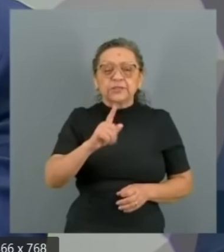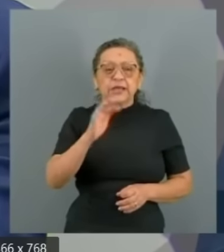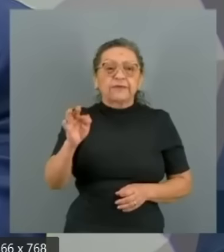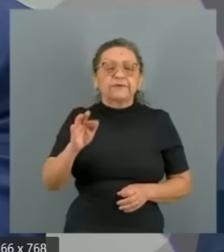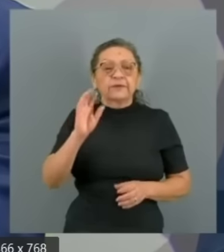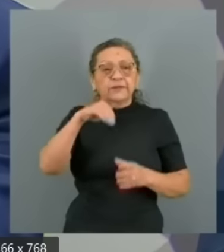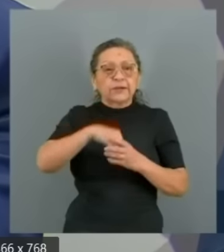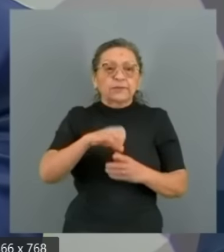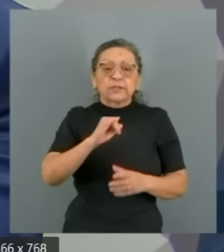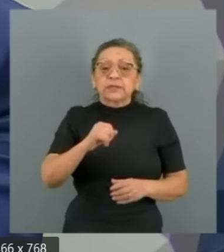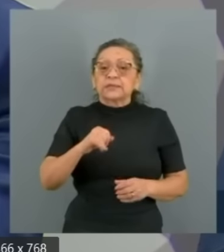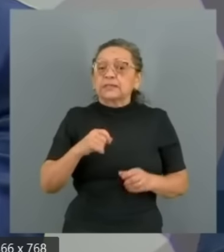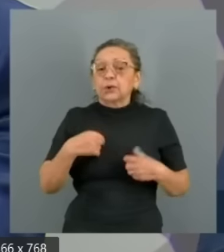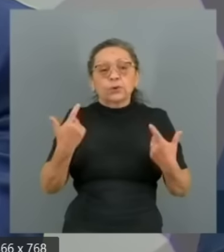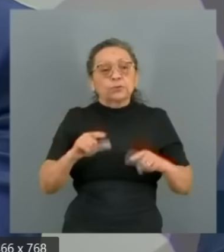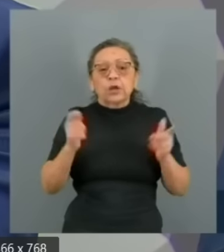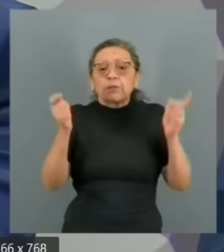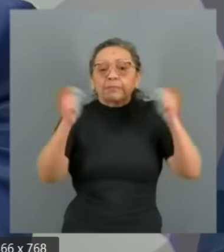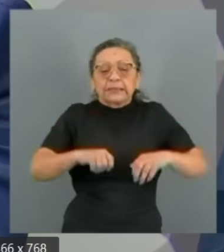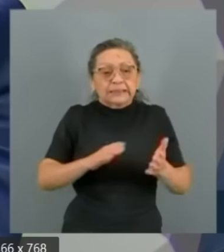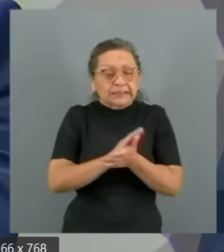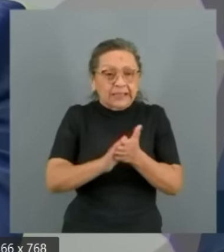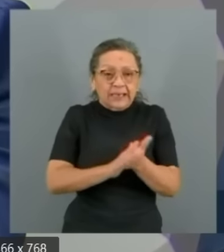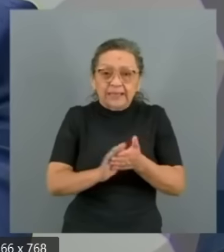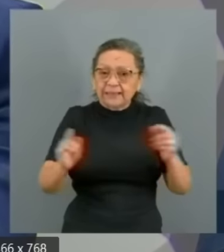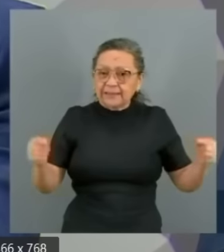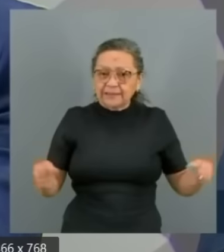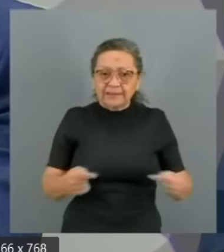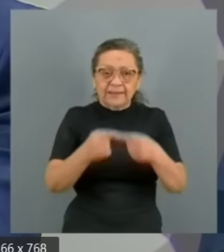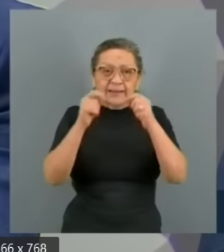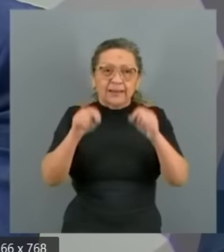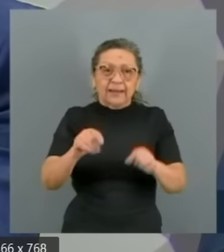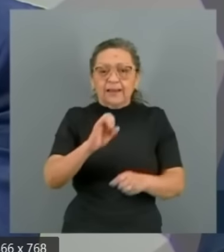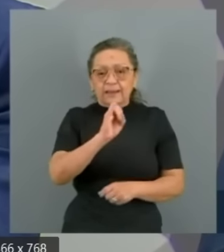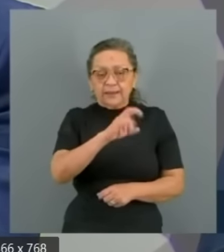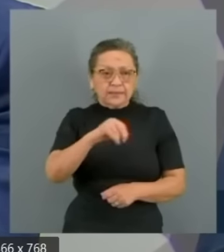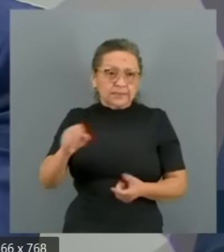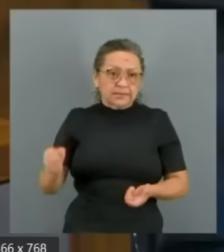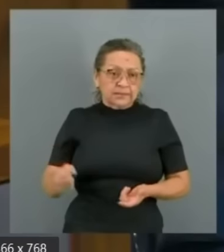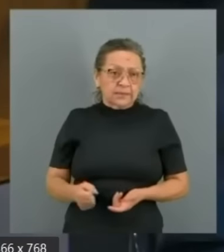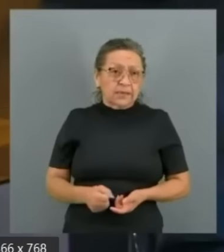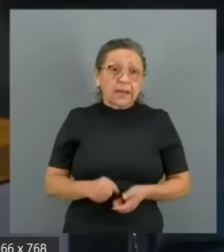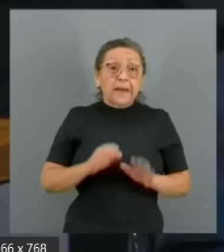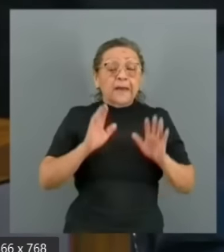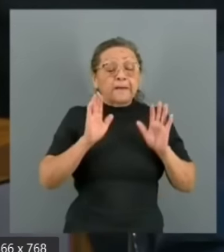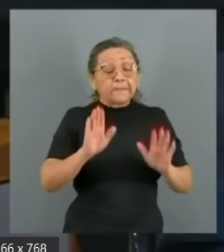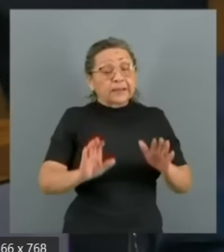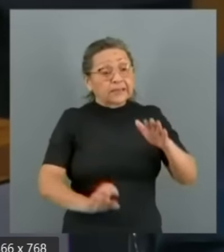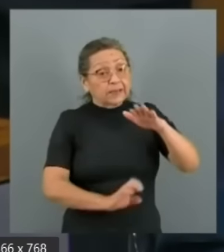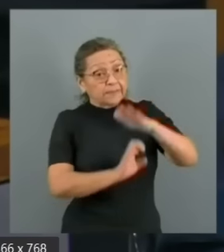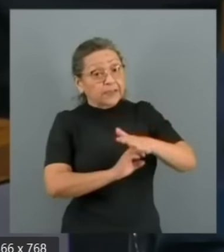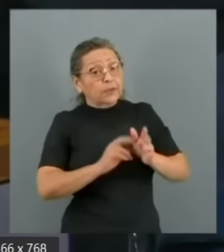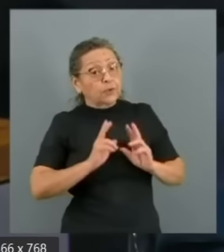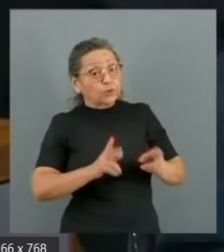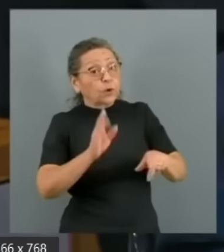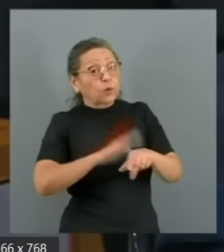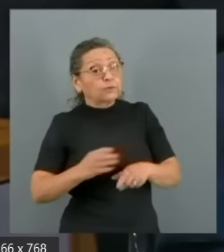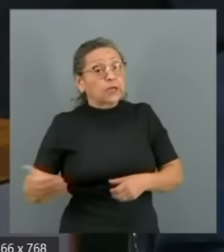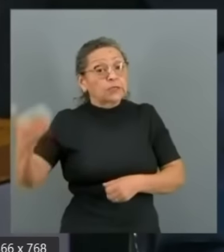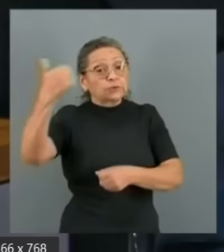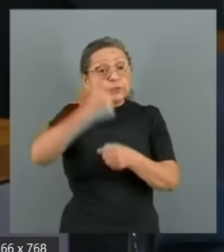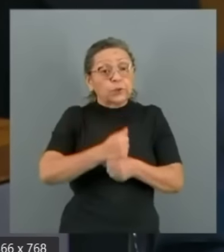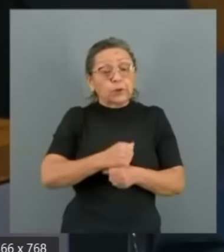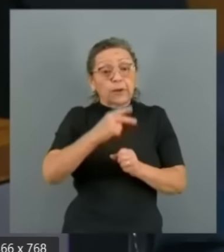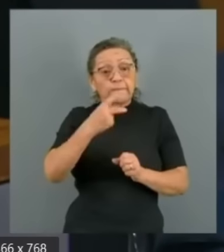Eu não tinha competência nenhuma em relação à INSS. Mas essa empresa continuou, quando o senhor assumiu a Procuradoria, a